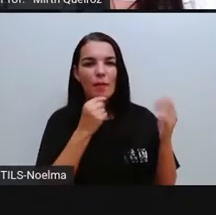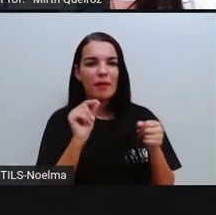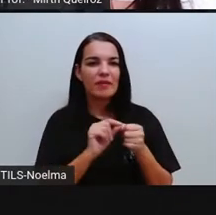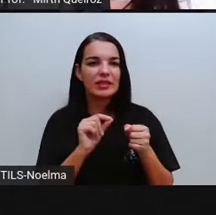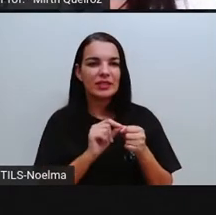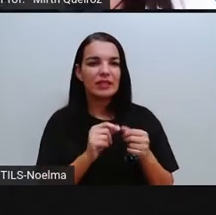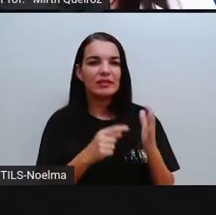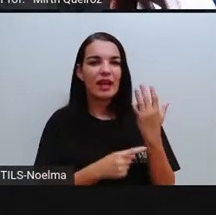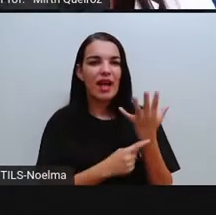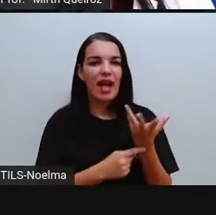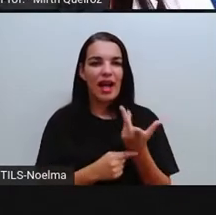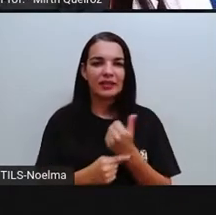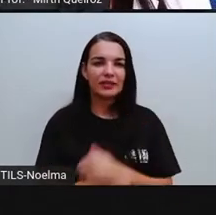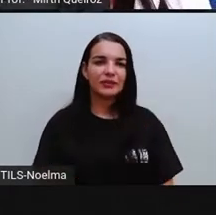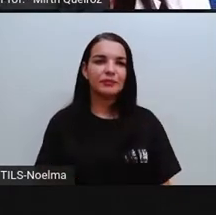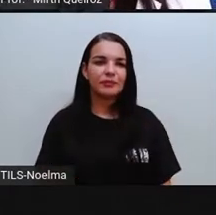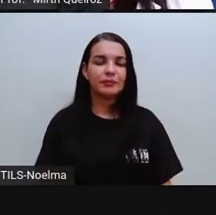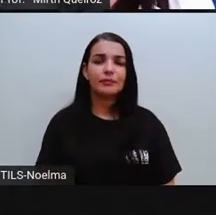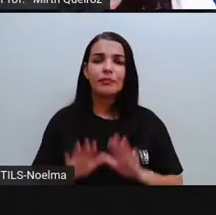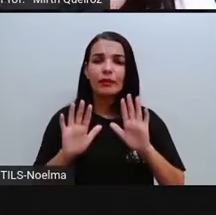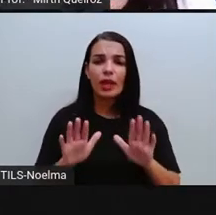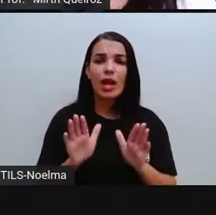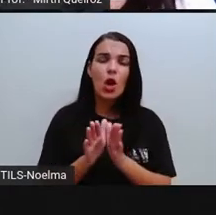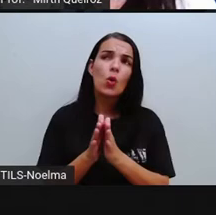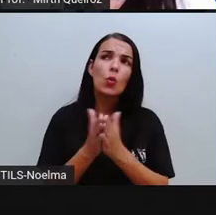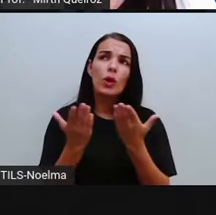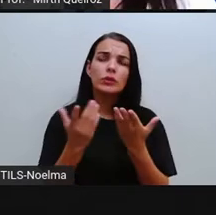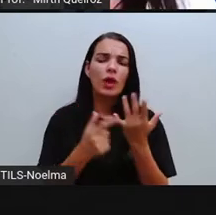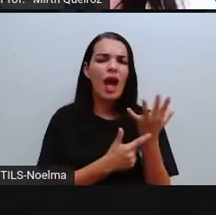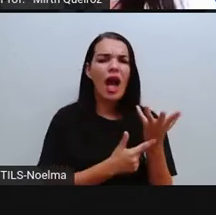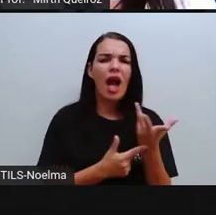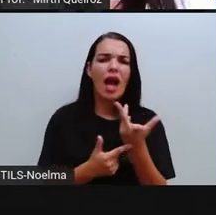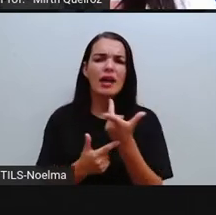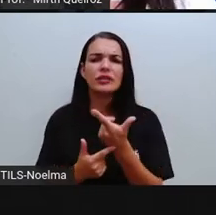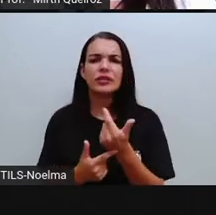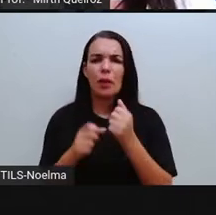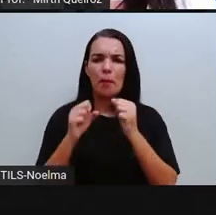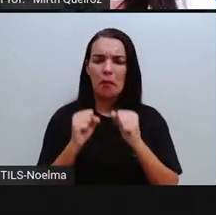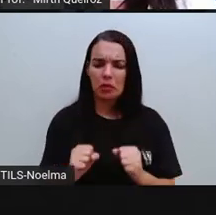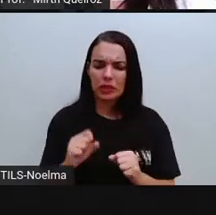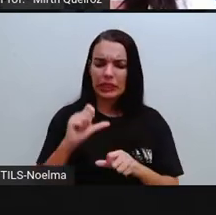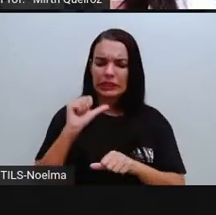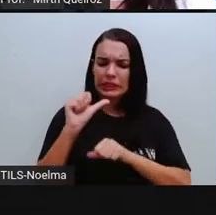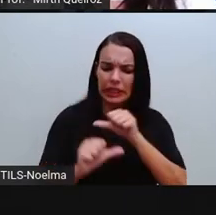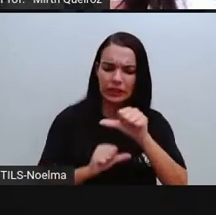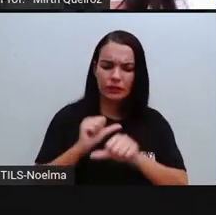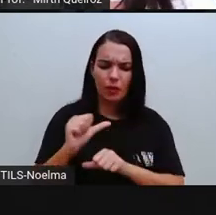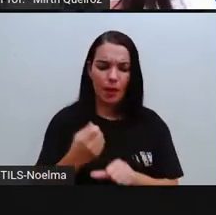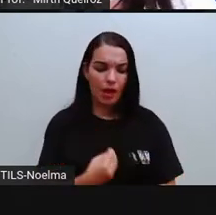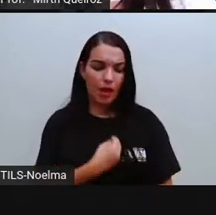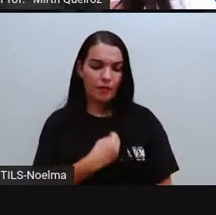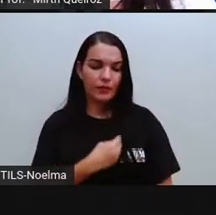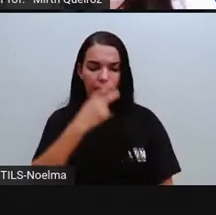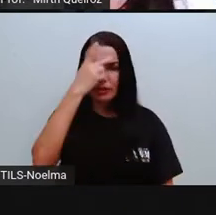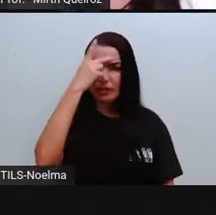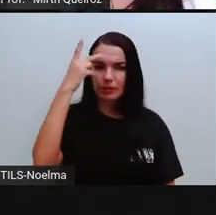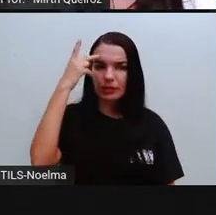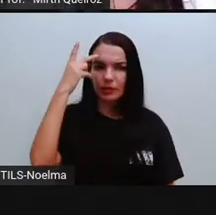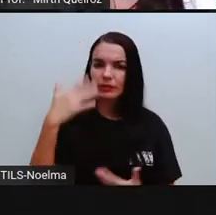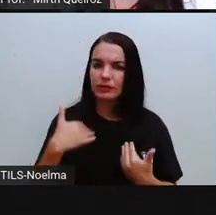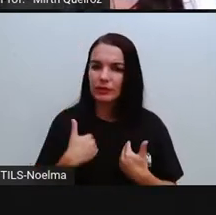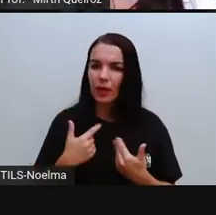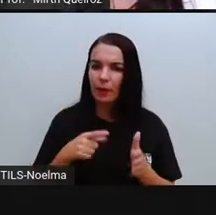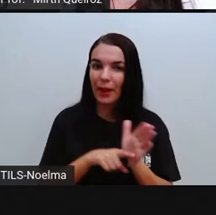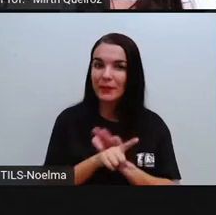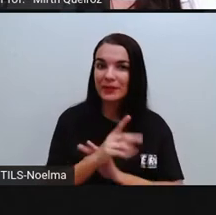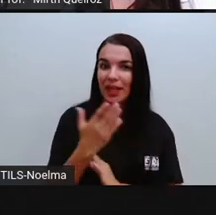essa arte. E quando é que a arte ela vai ser capaz de transformar a vida das pessoas? Eu perguntei lá